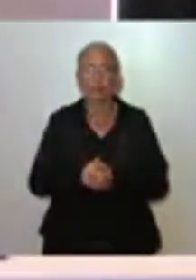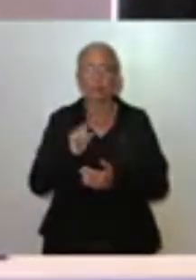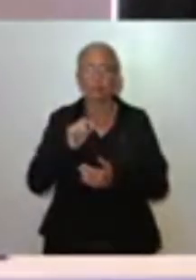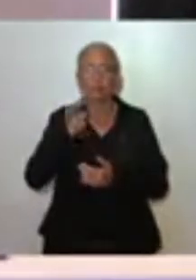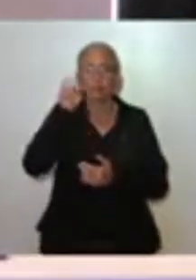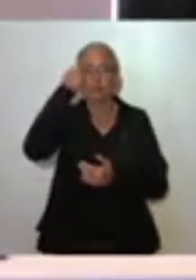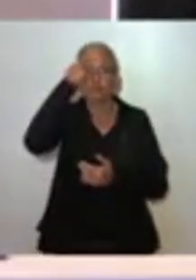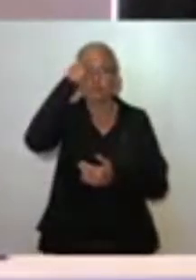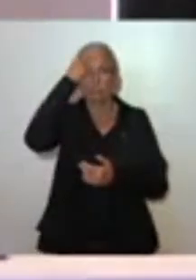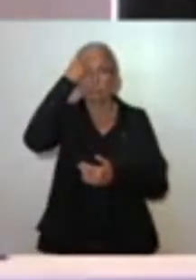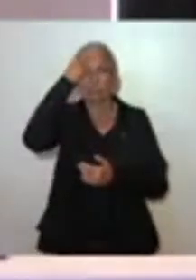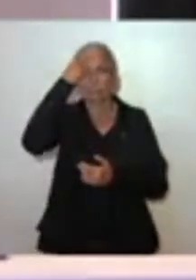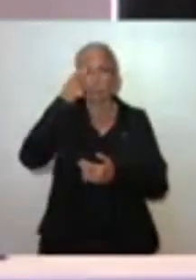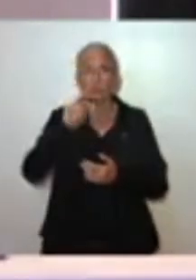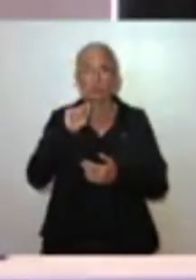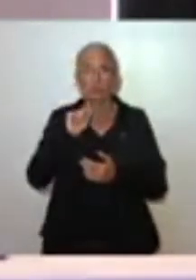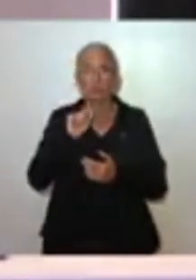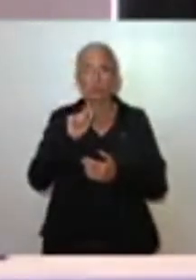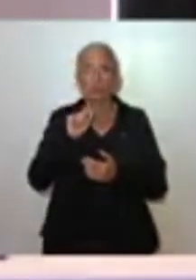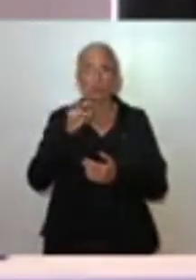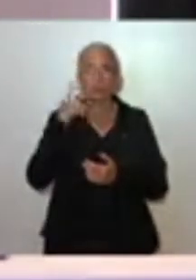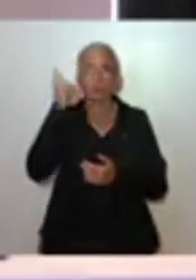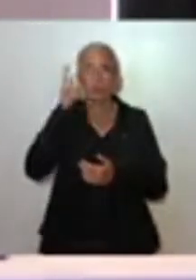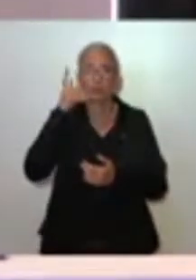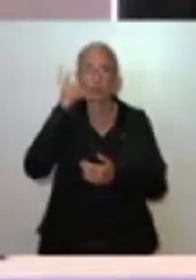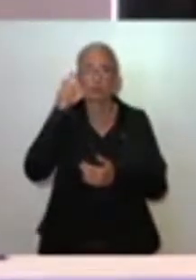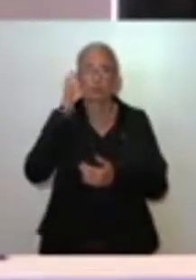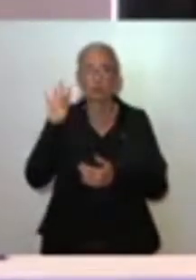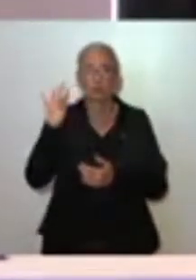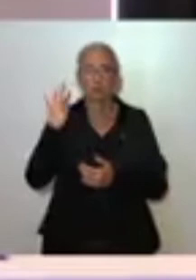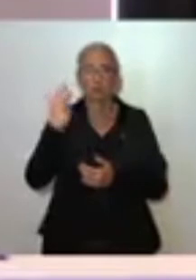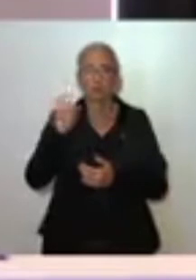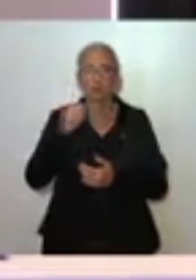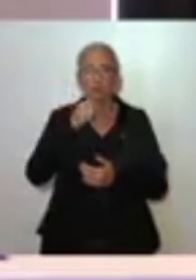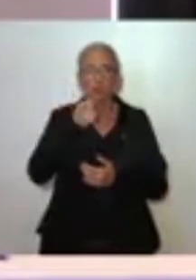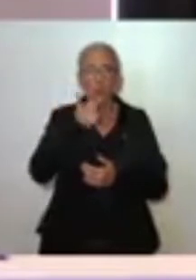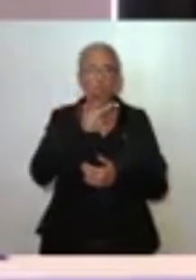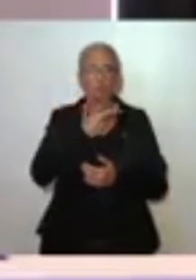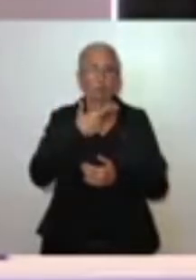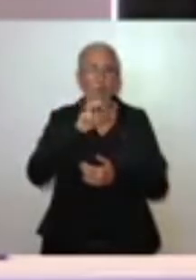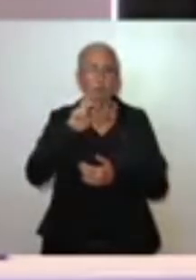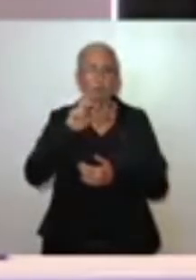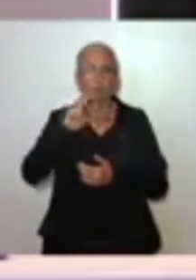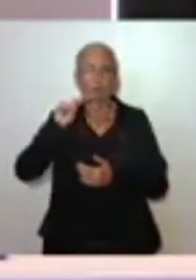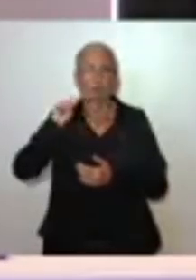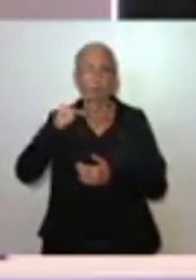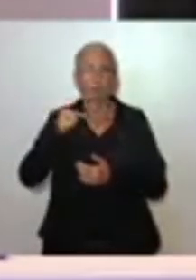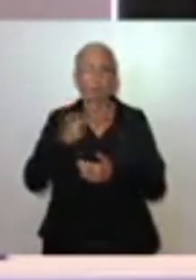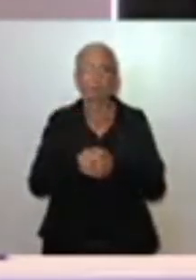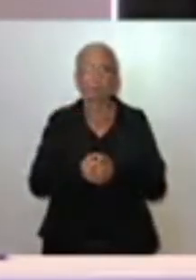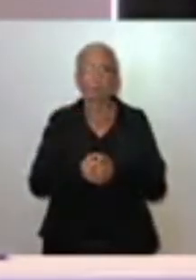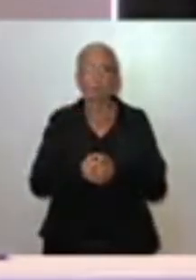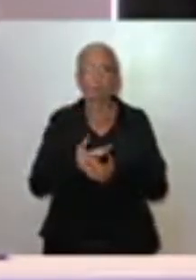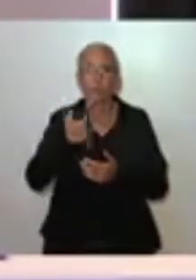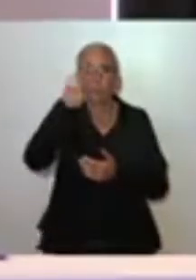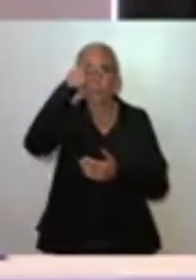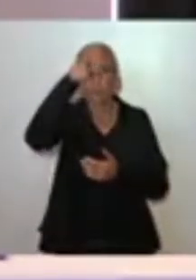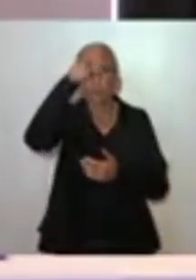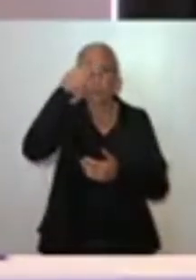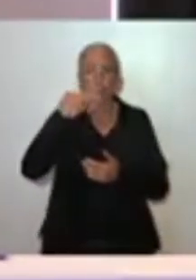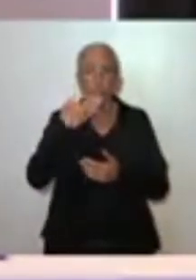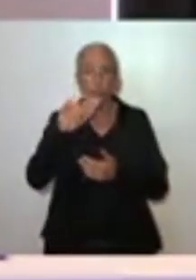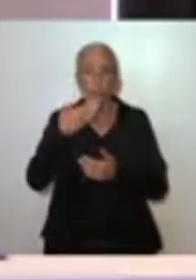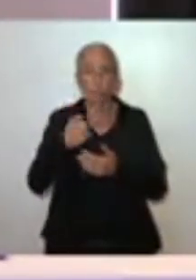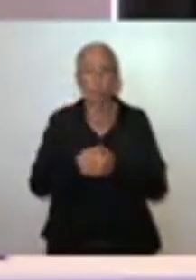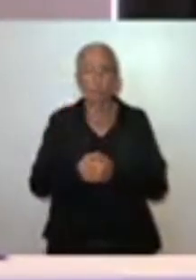conciente para eleição de um deputado federal os 250.000 então inconsciente eleitoral que